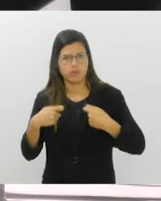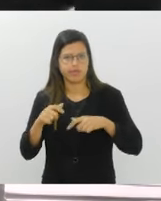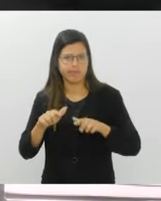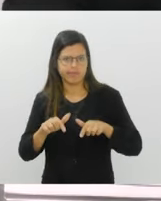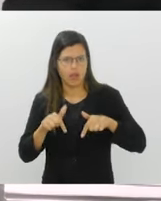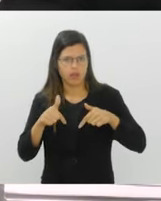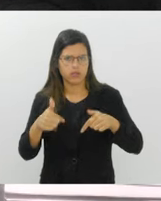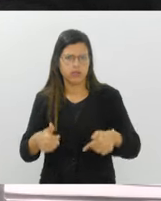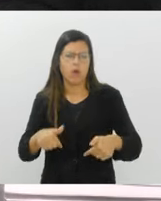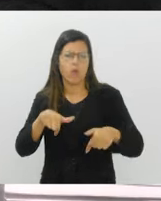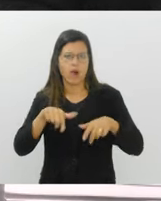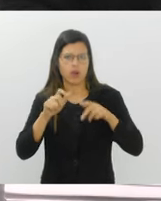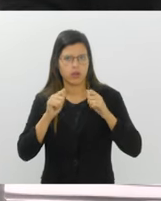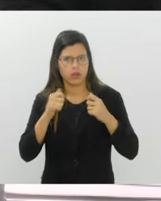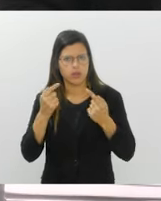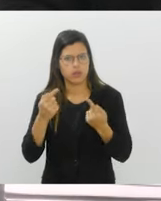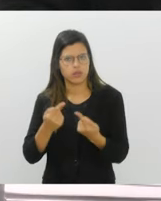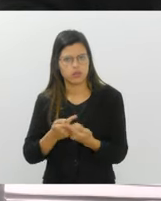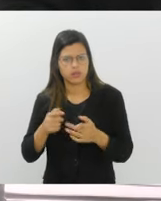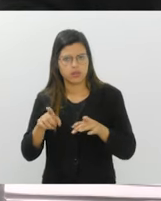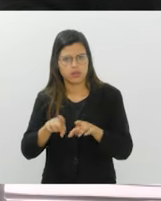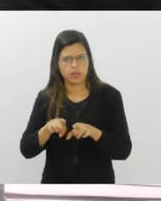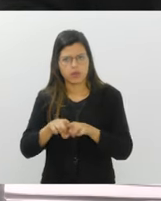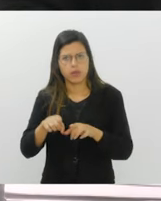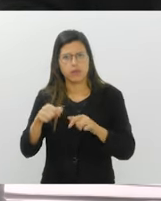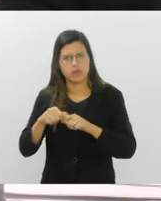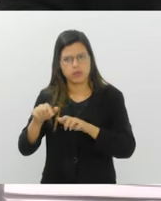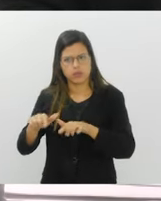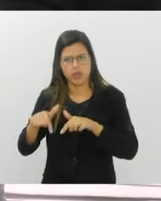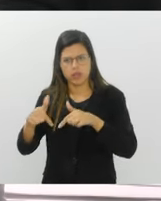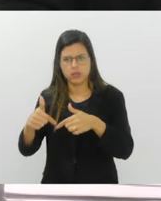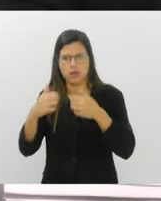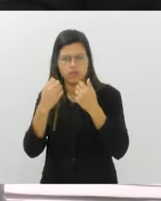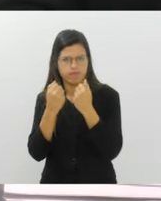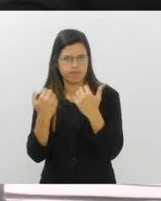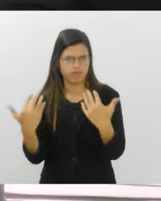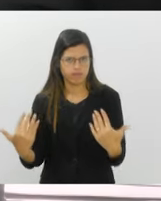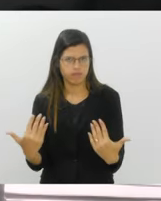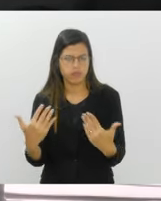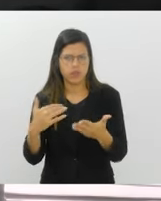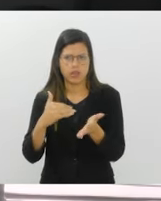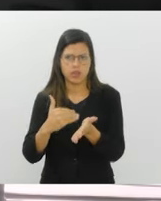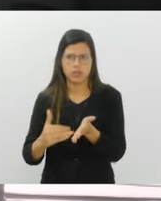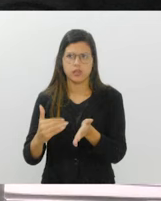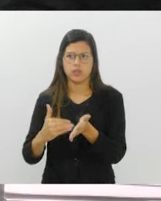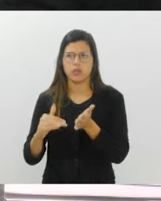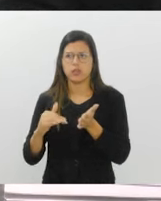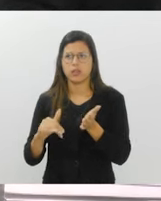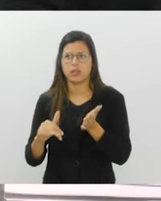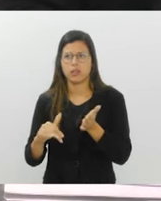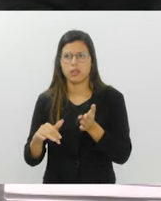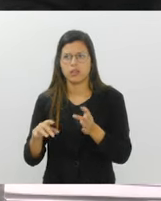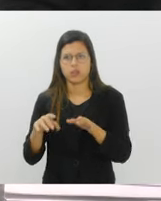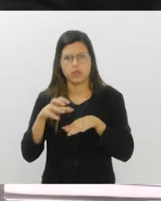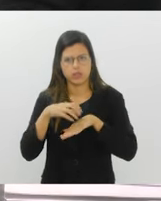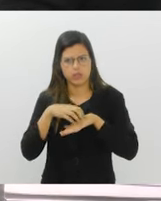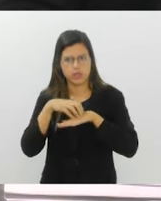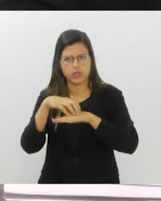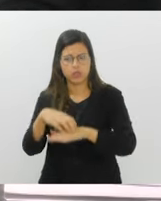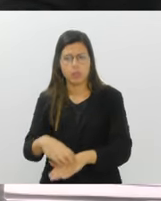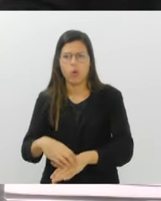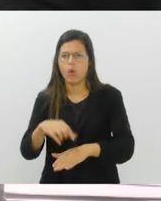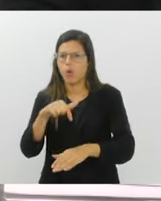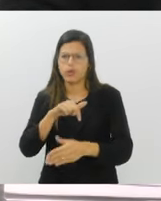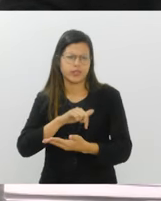providências, essa casa aqui fazendo esse tipo de iniciativa, né, a Secretaria de Transportes, a